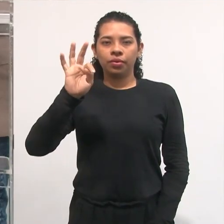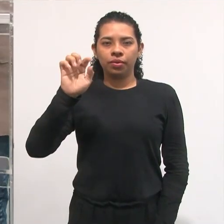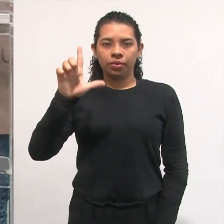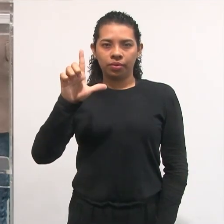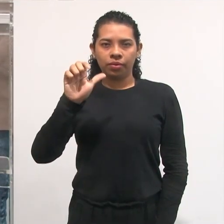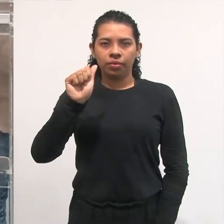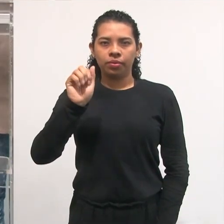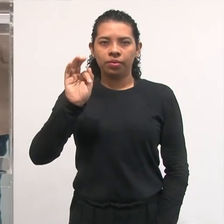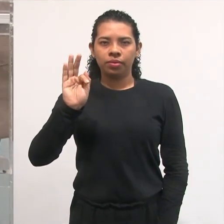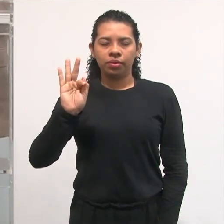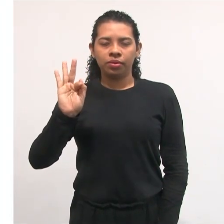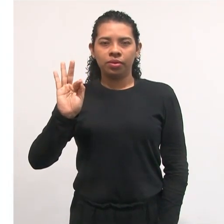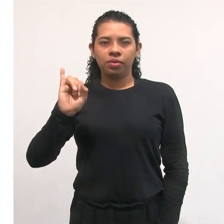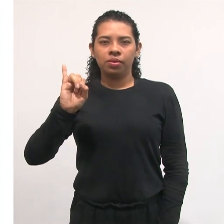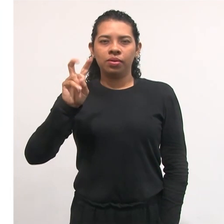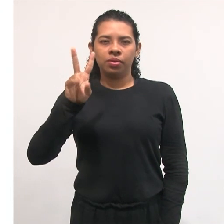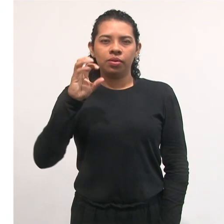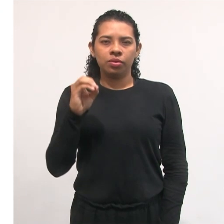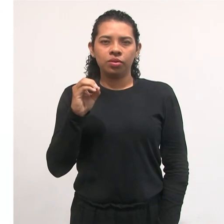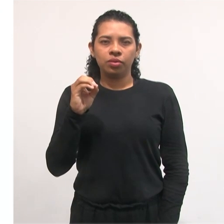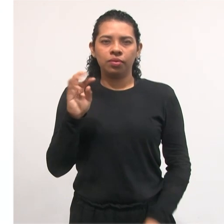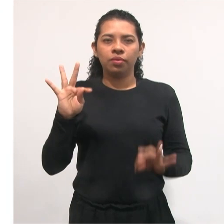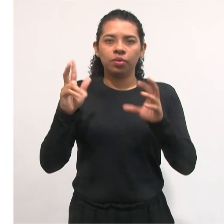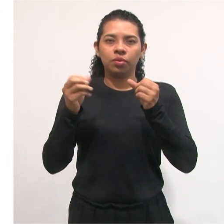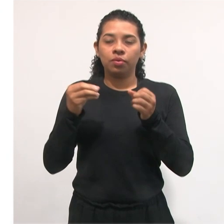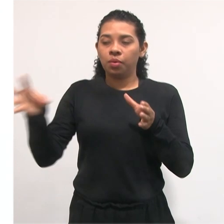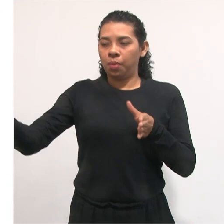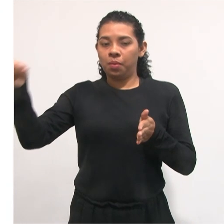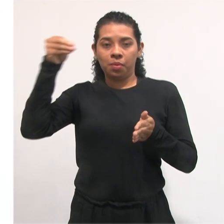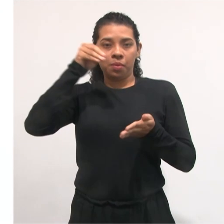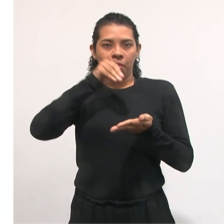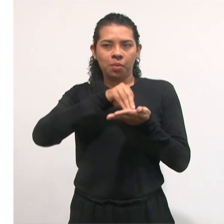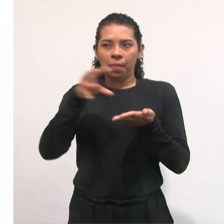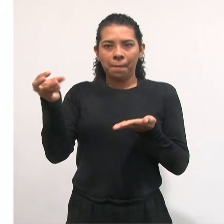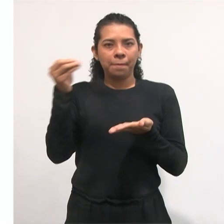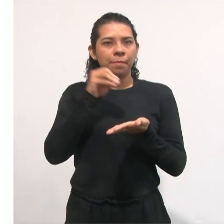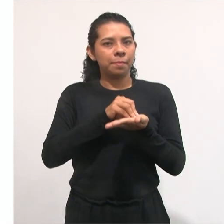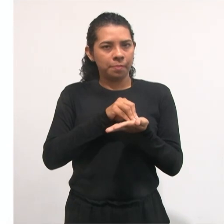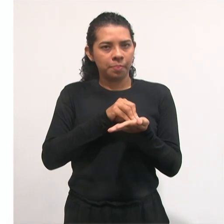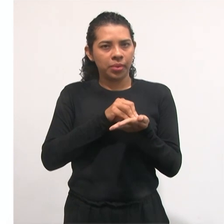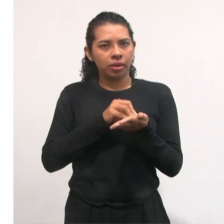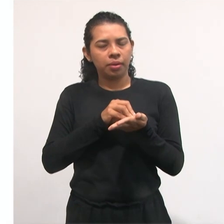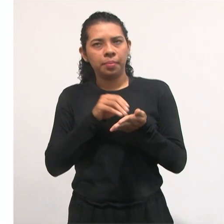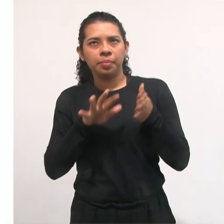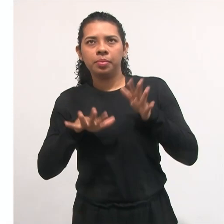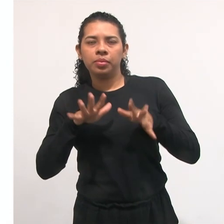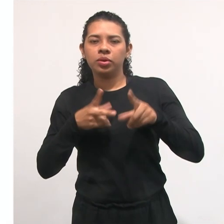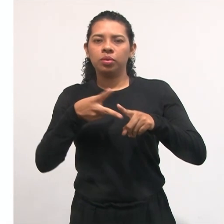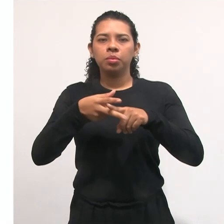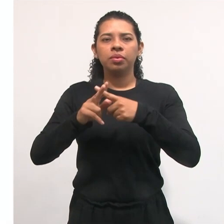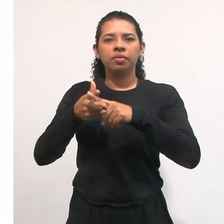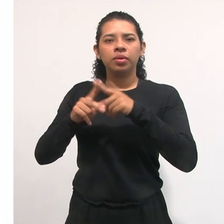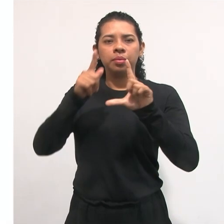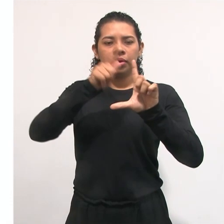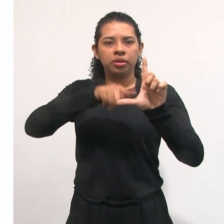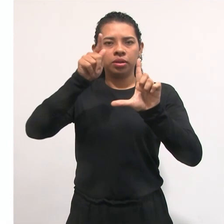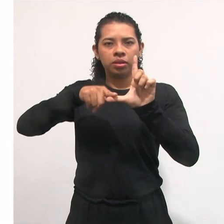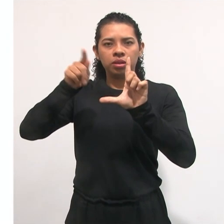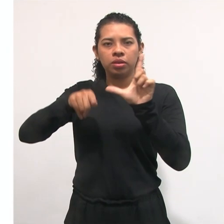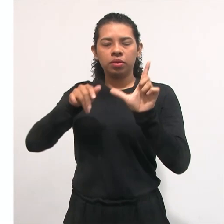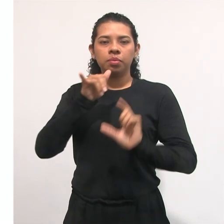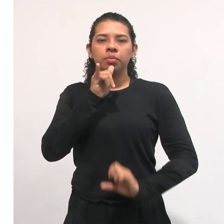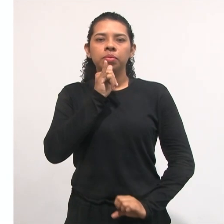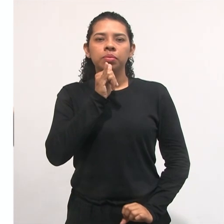beleza? E aí, o que é um dado relativo? É quando você pega esse dado absoluto e aplica